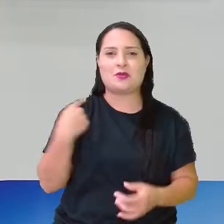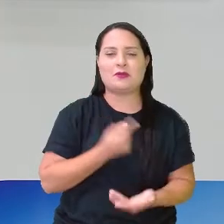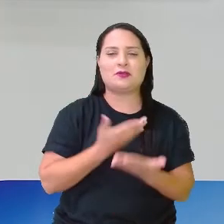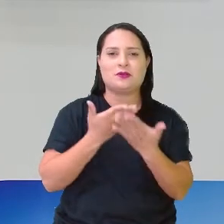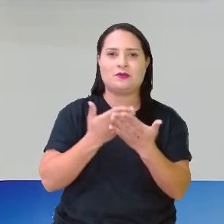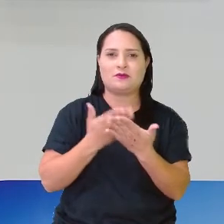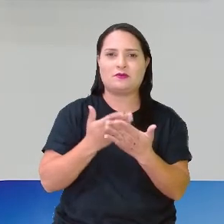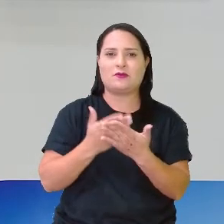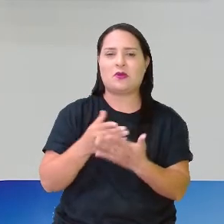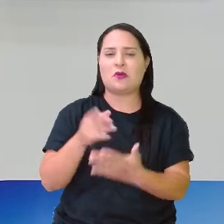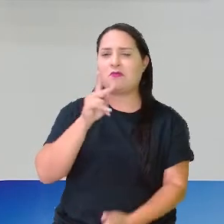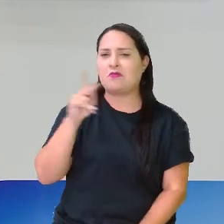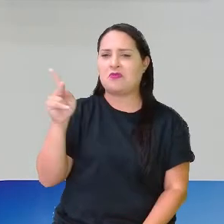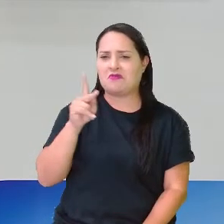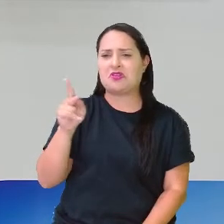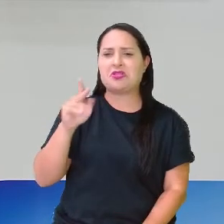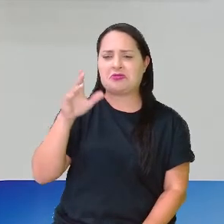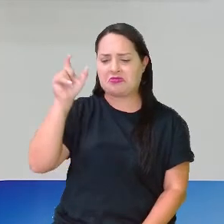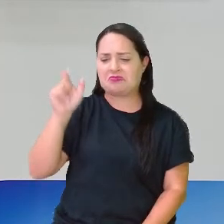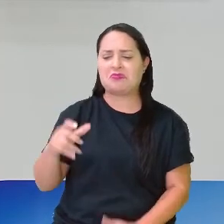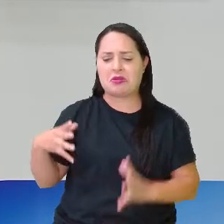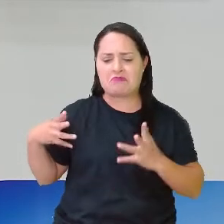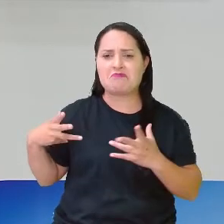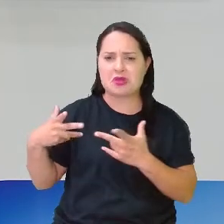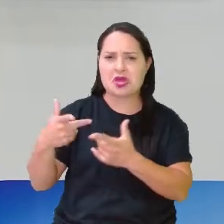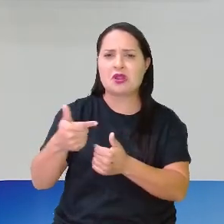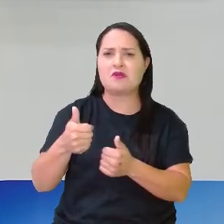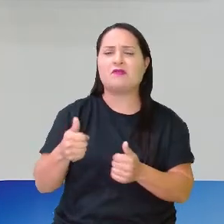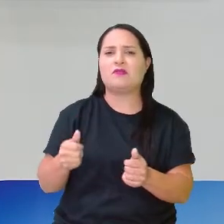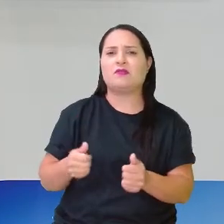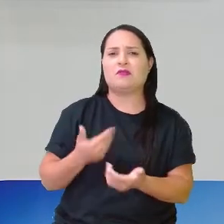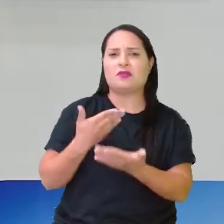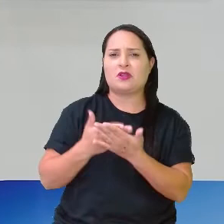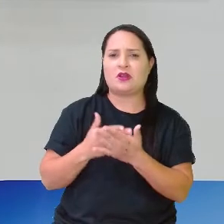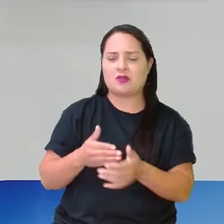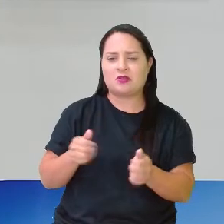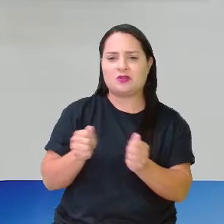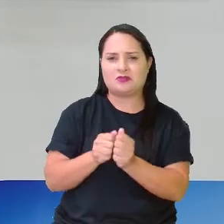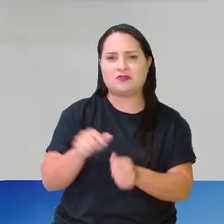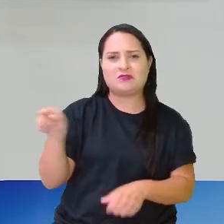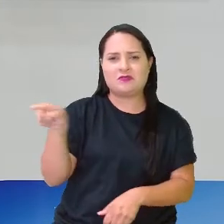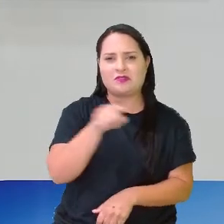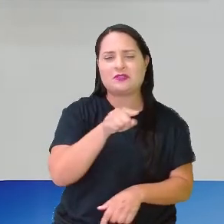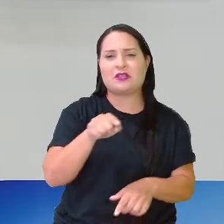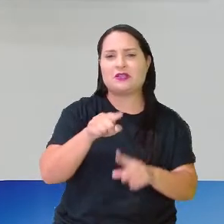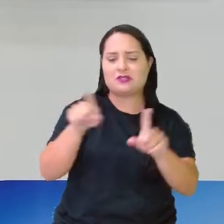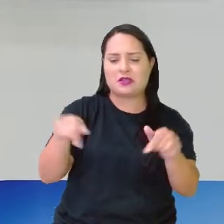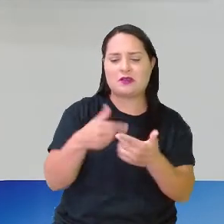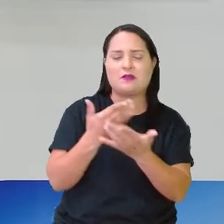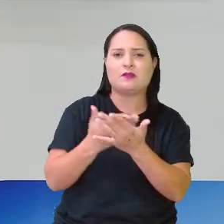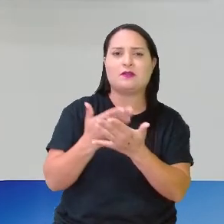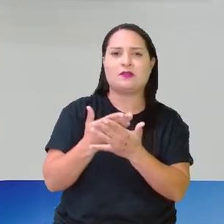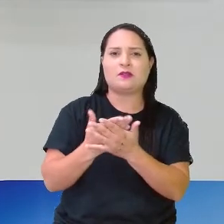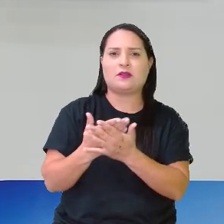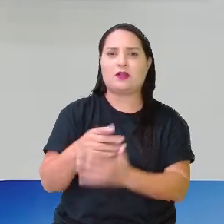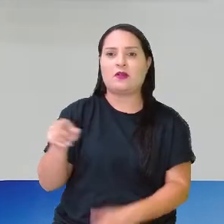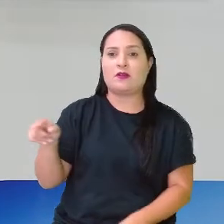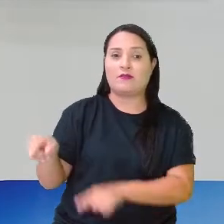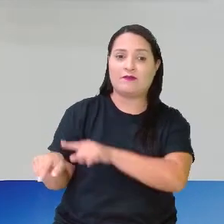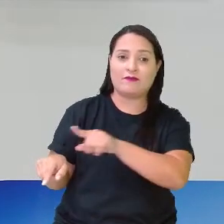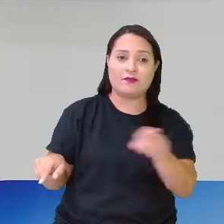né? Professor maravilhoso aí na sala de aula com vocês. Então vamos fazer essa junção aí, né? Vocês, junto com os